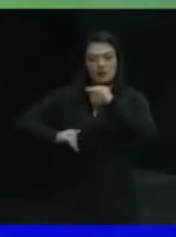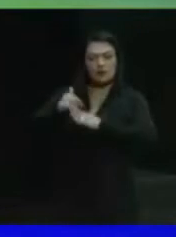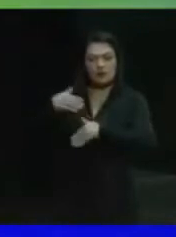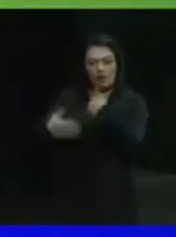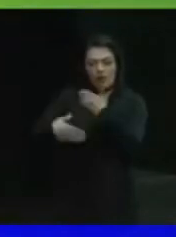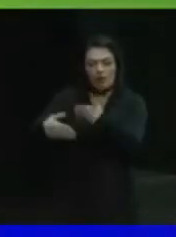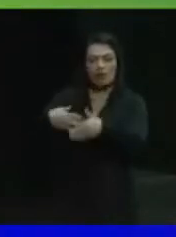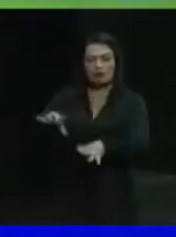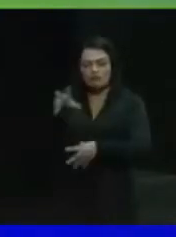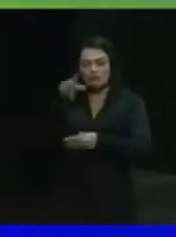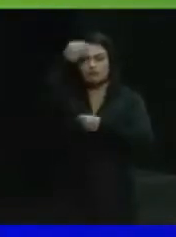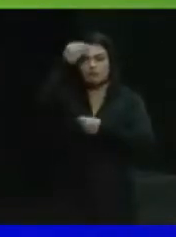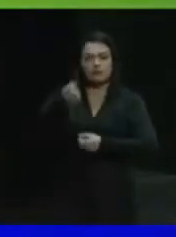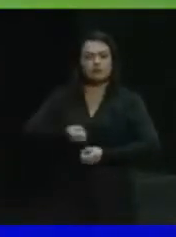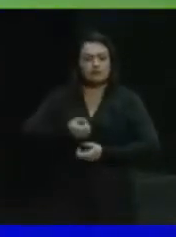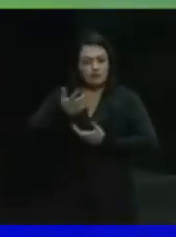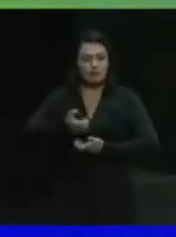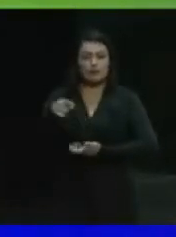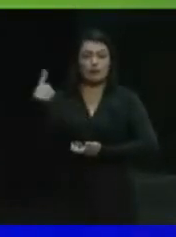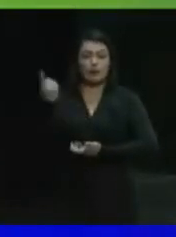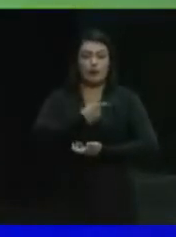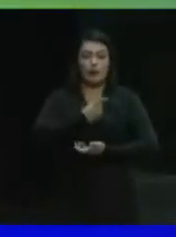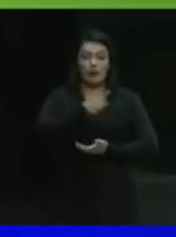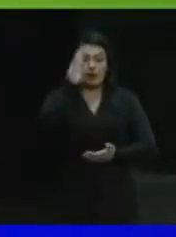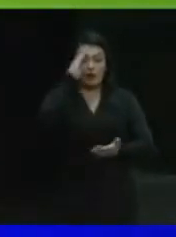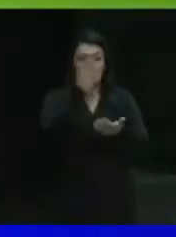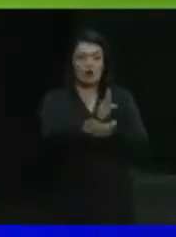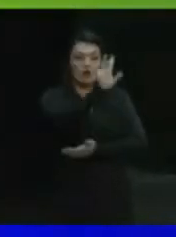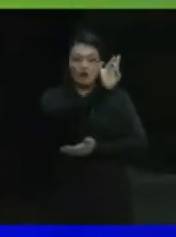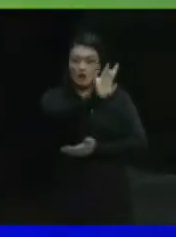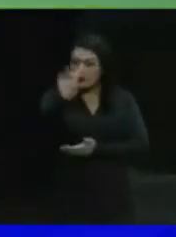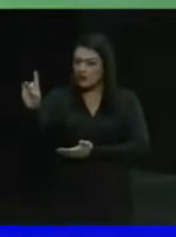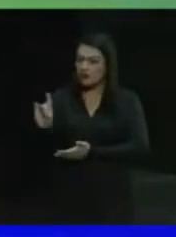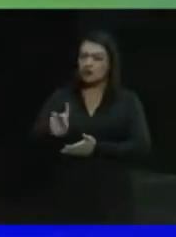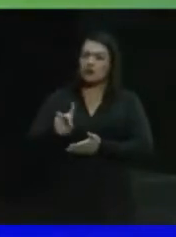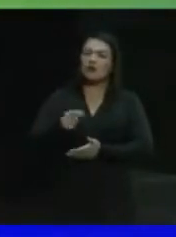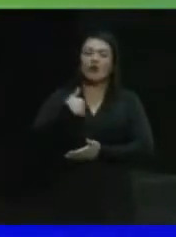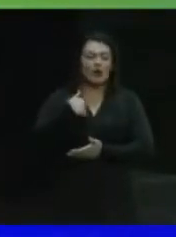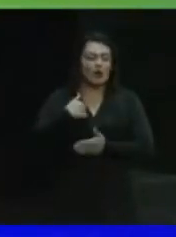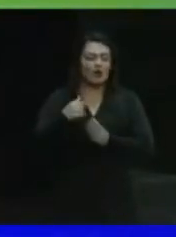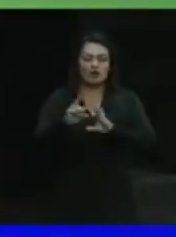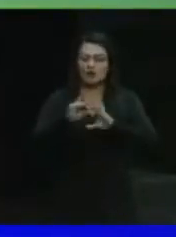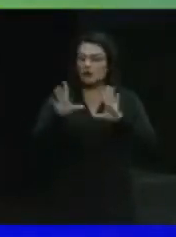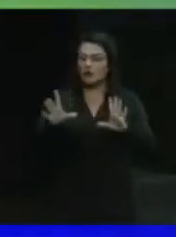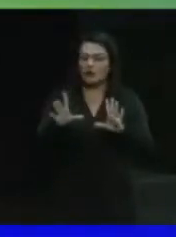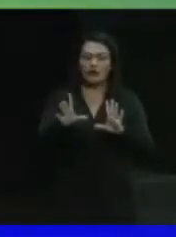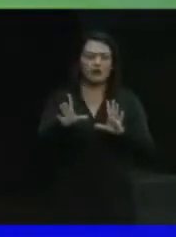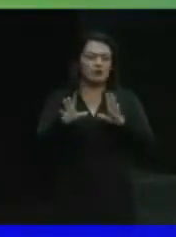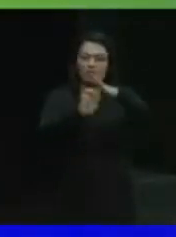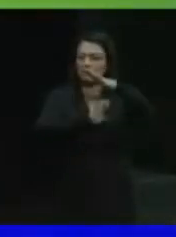continuamente. Por acreditarmos no potencial de cada um, defendemos o livre mercado, a livre